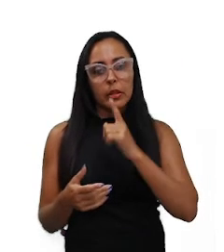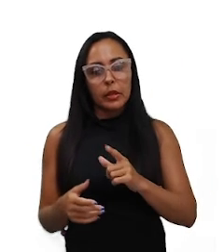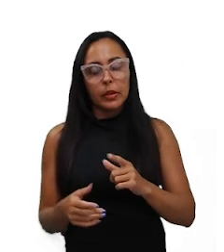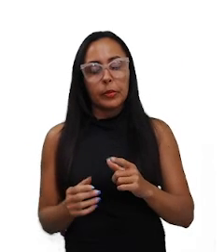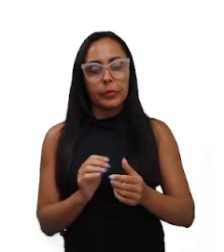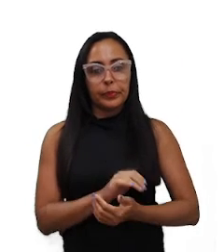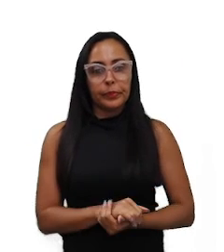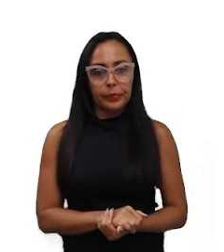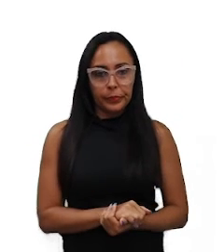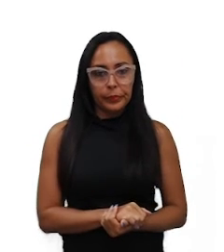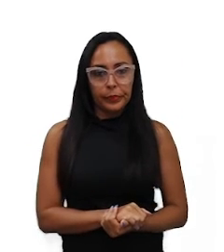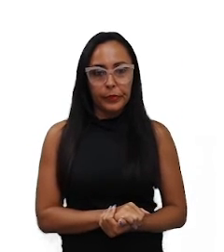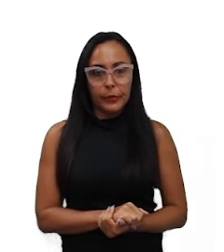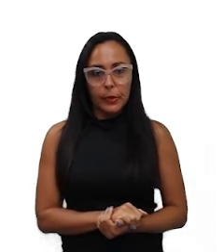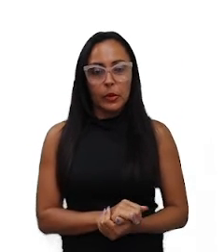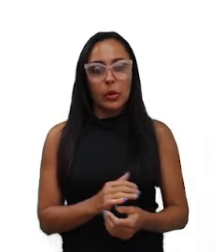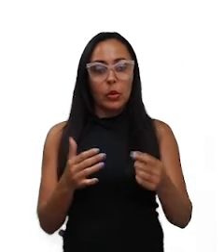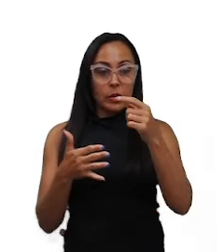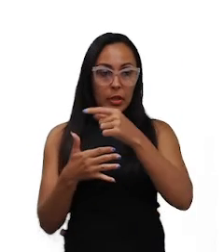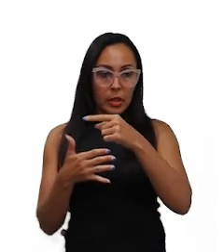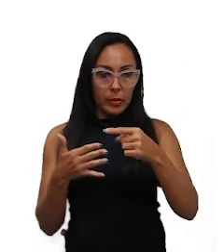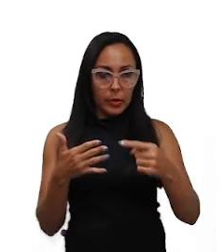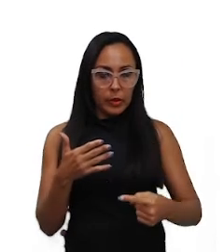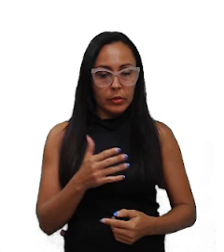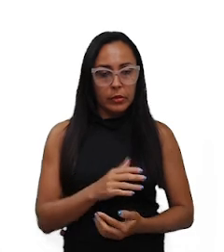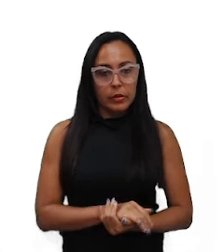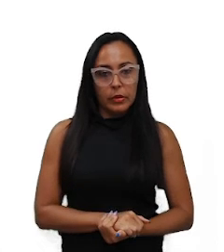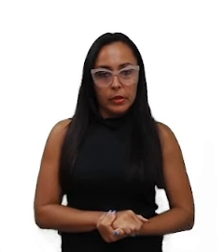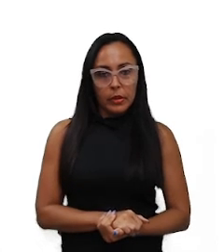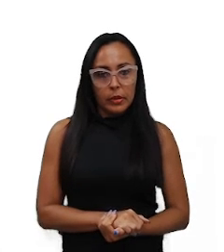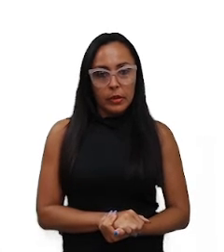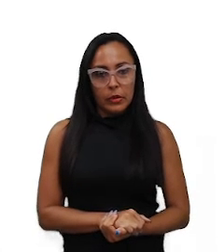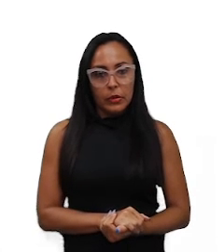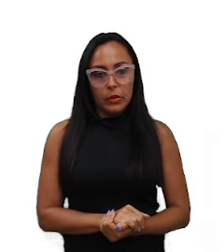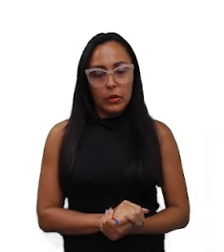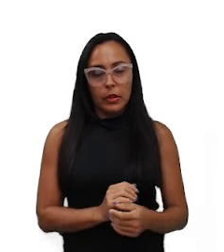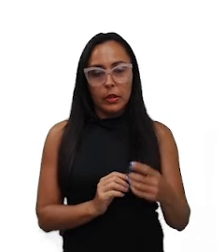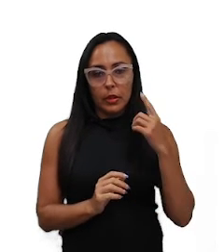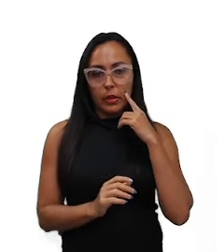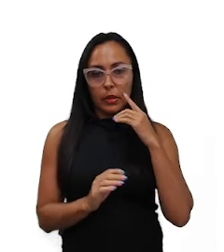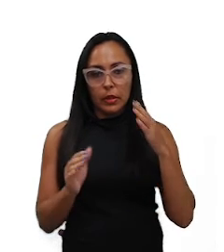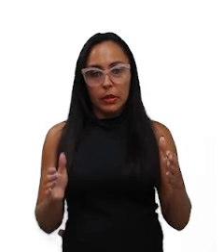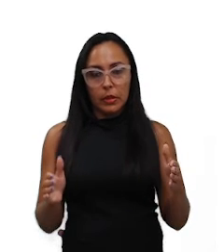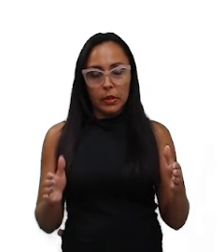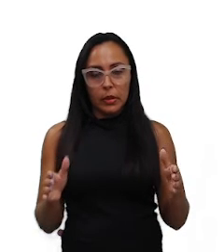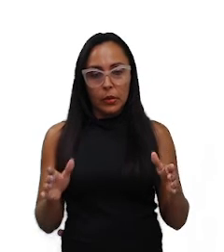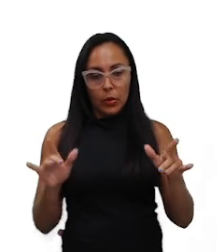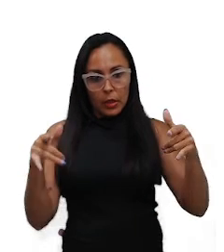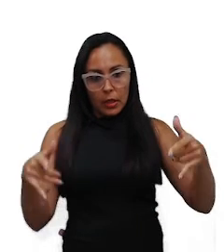posicionar os elementos, né? Cama, guarda-roupa, tá?